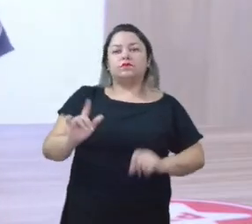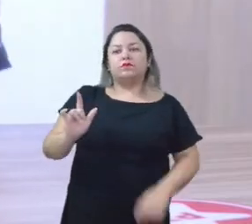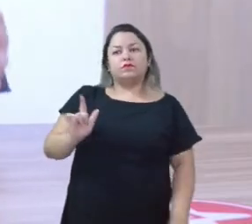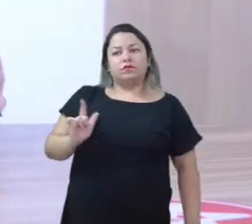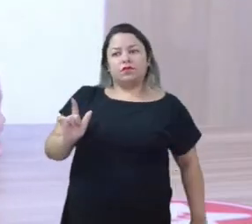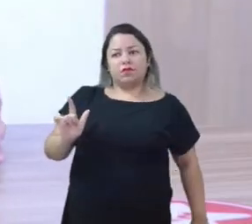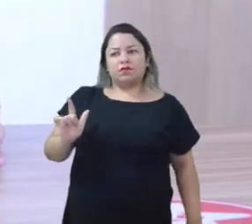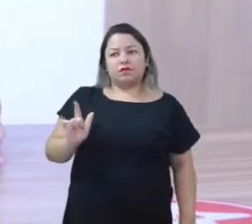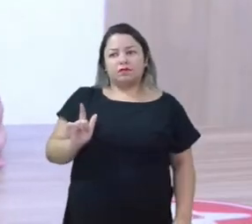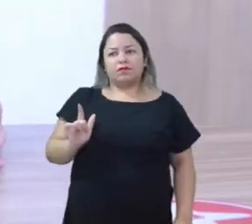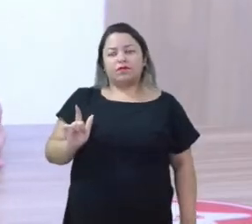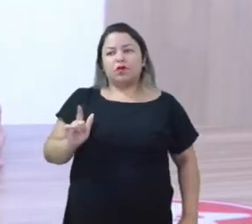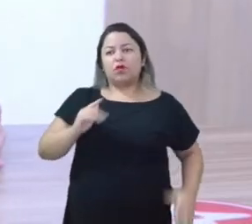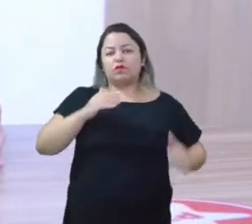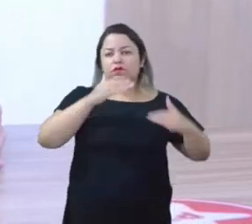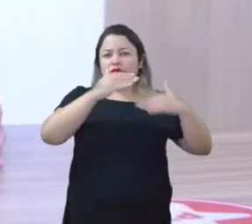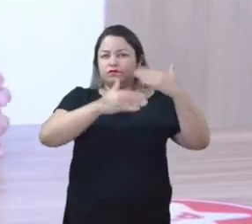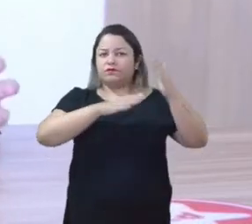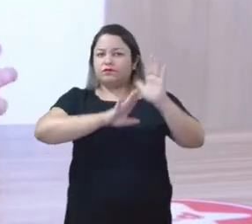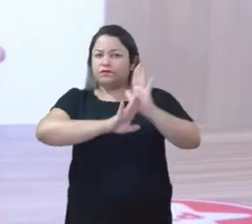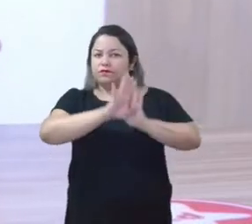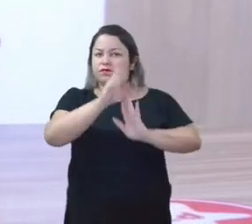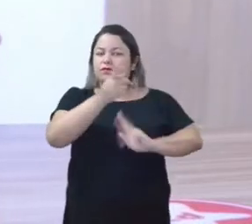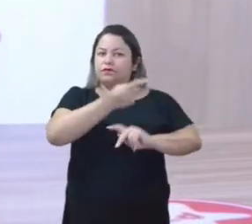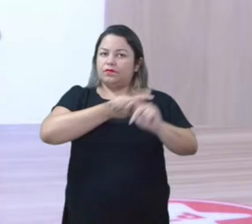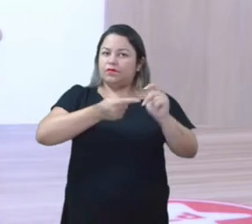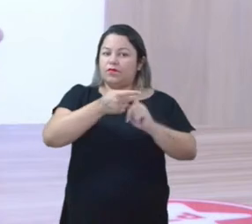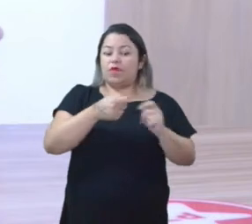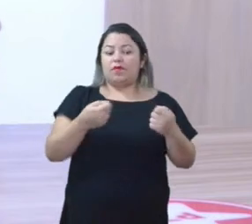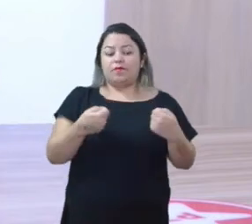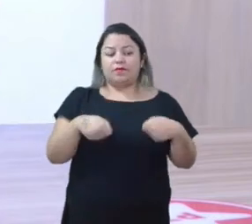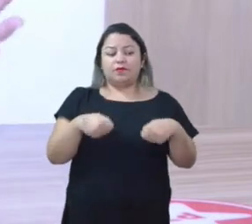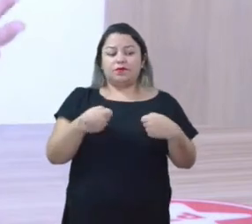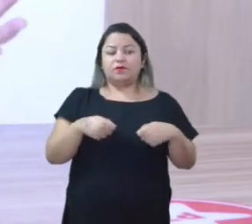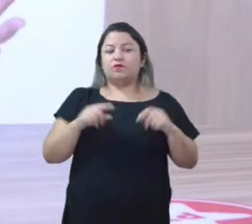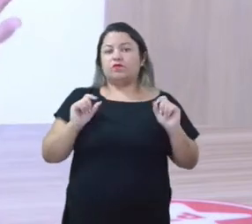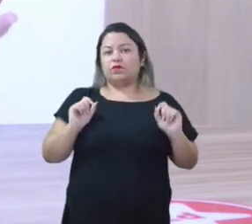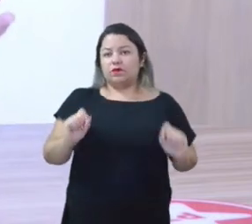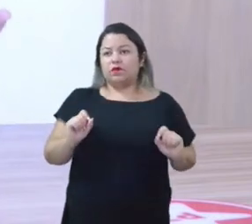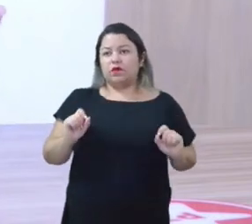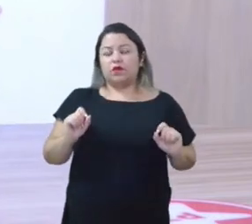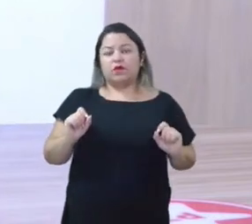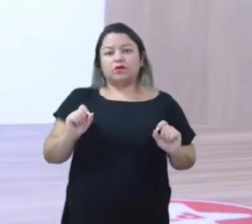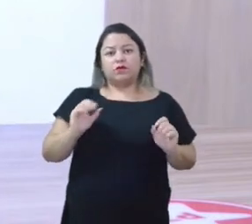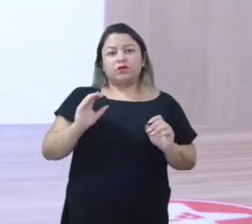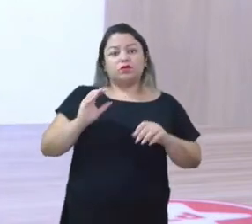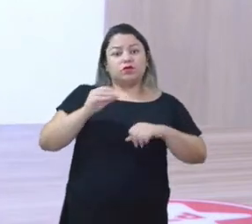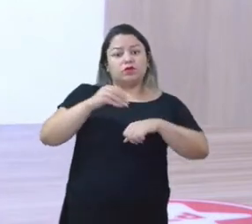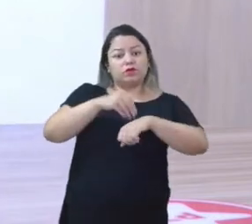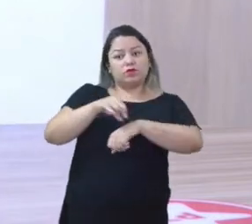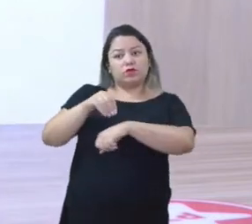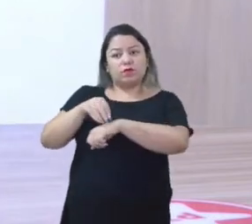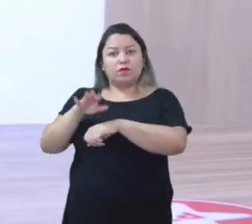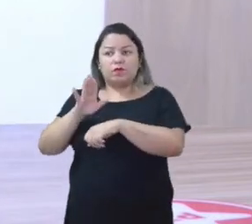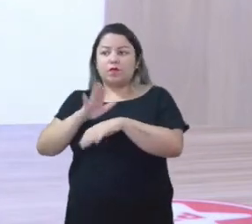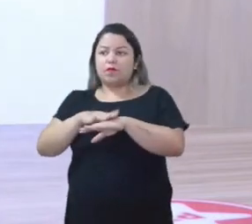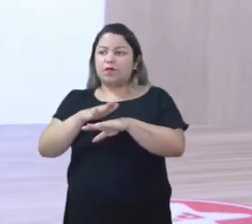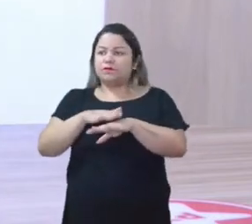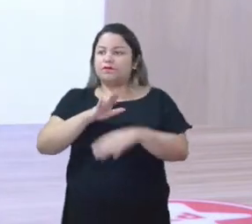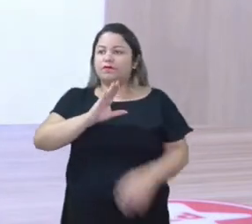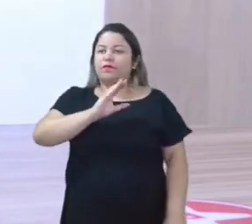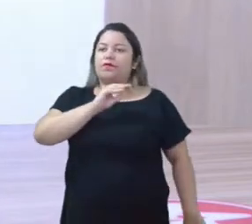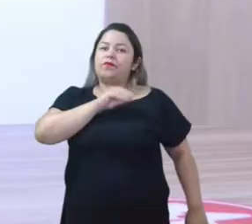consistente, o seu crescimento econômico, é preciso distribuir mais renda. Tem